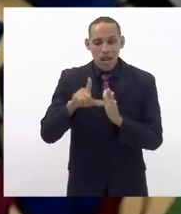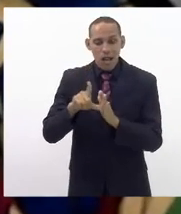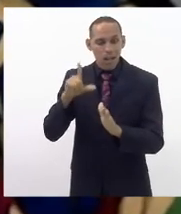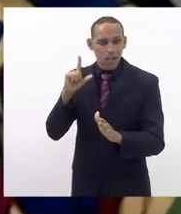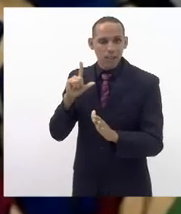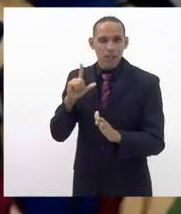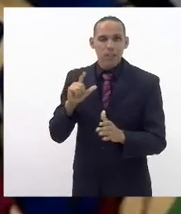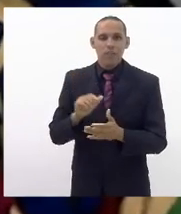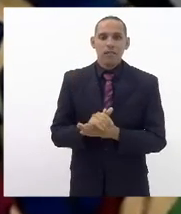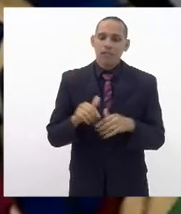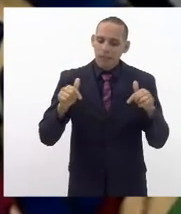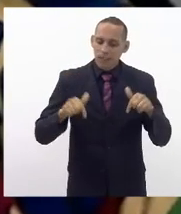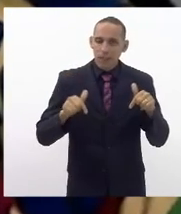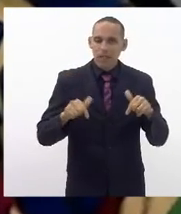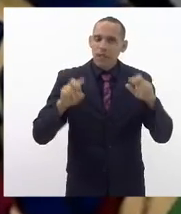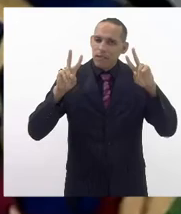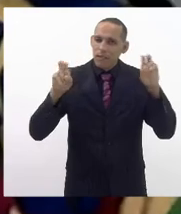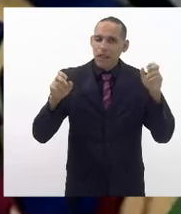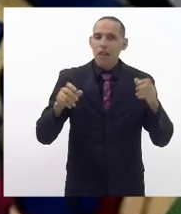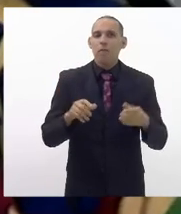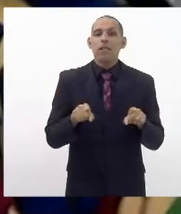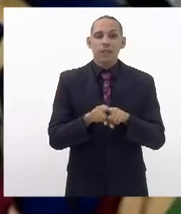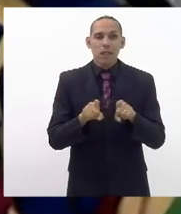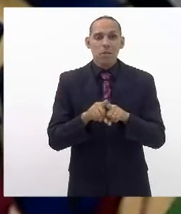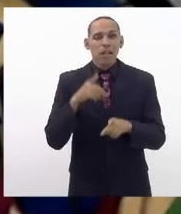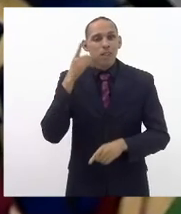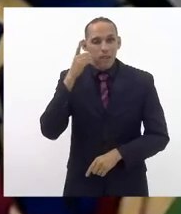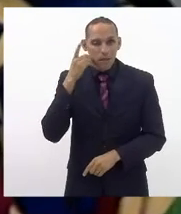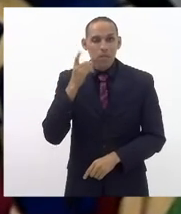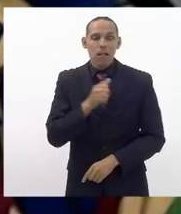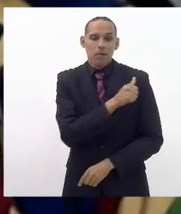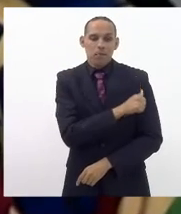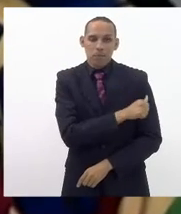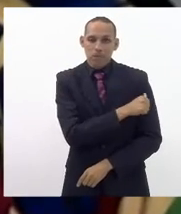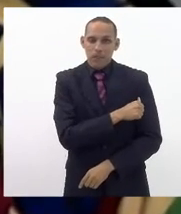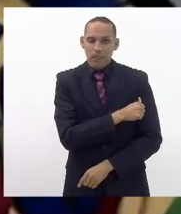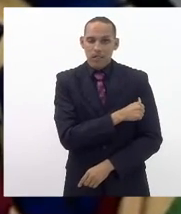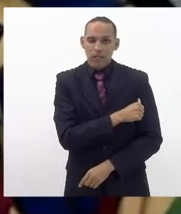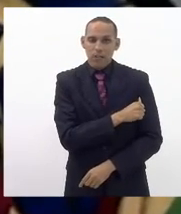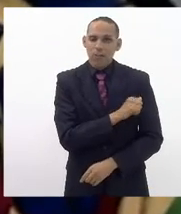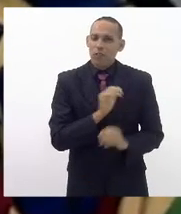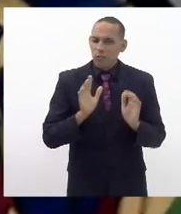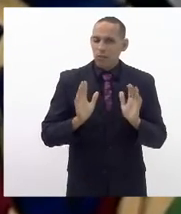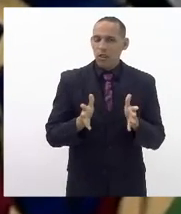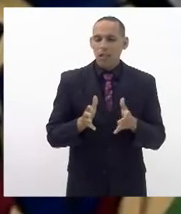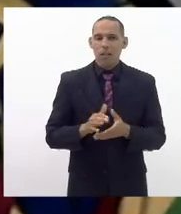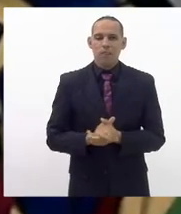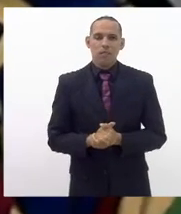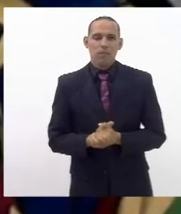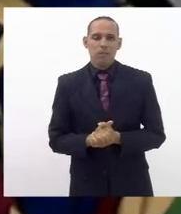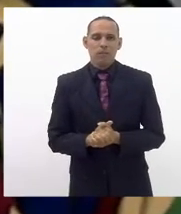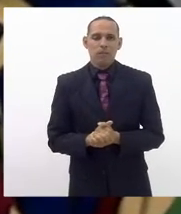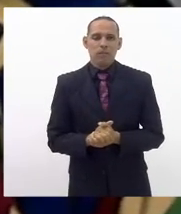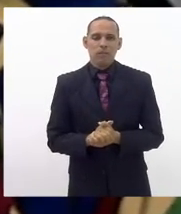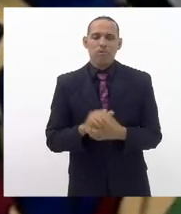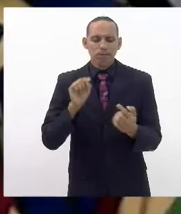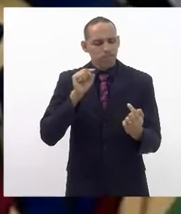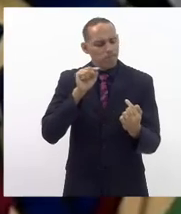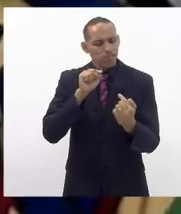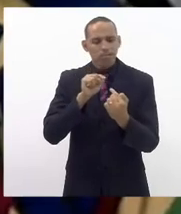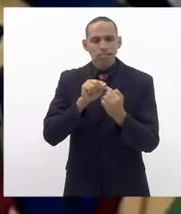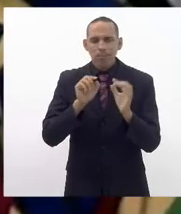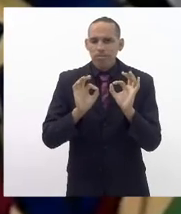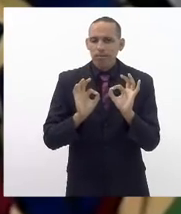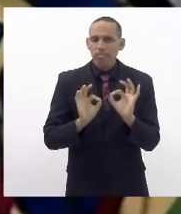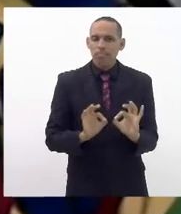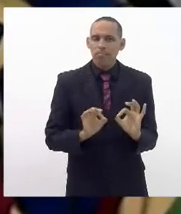antecederam nesse tema, inclusive a própria deputada enfermeira Rejane, foi muito pertinente na sua